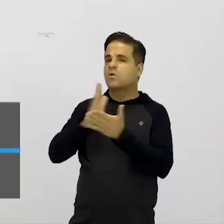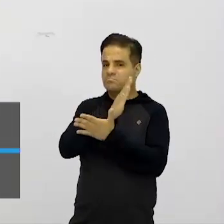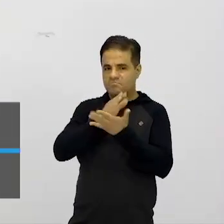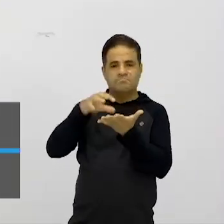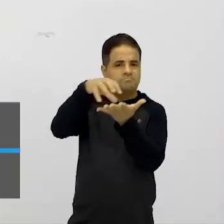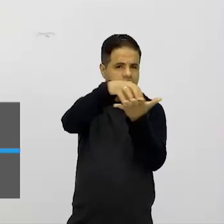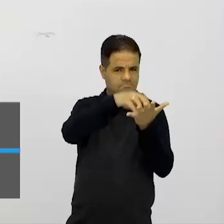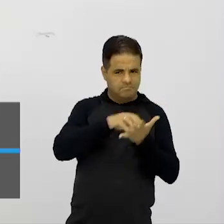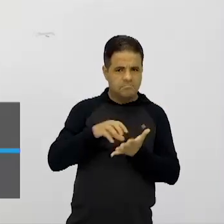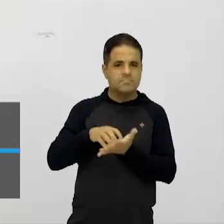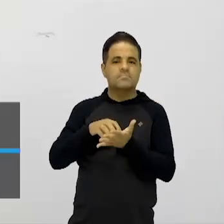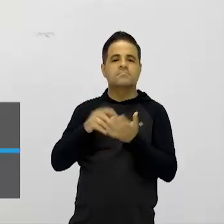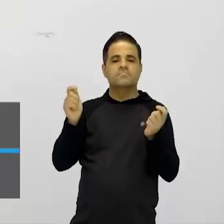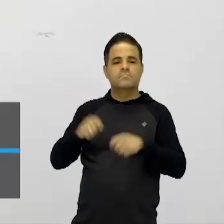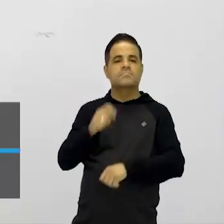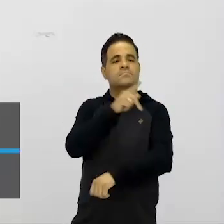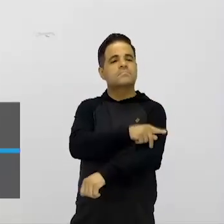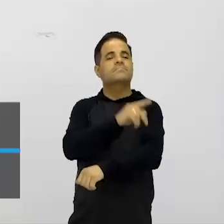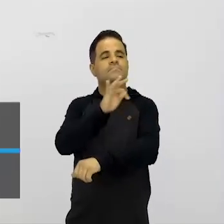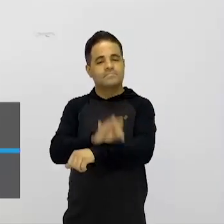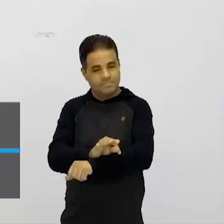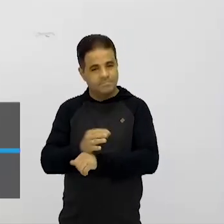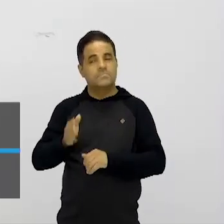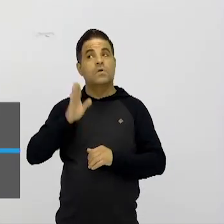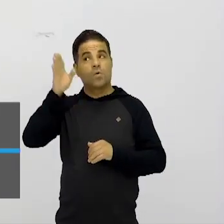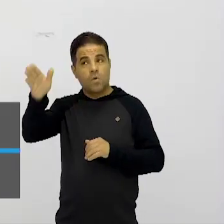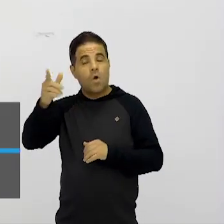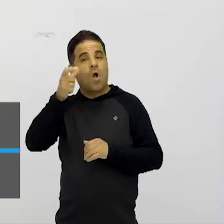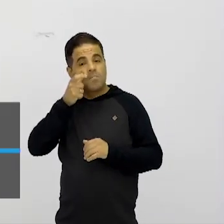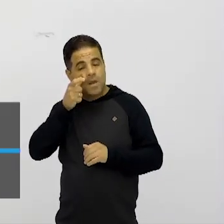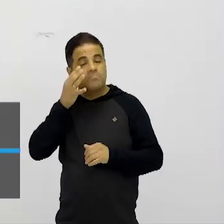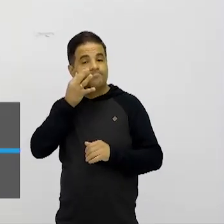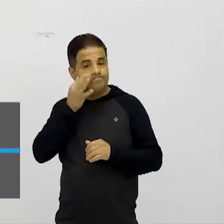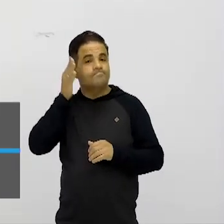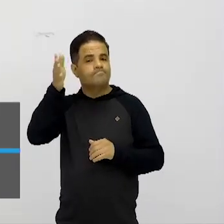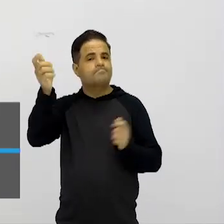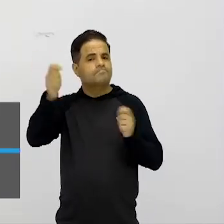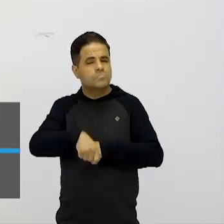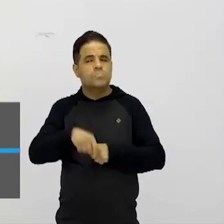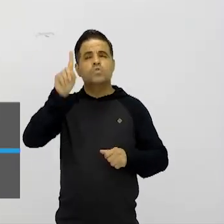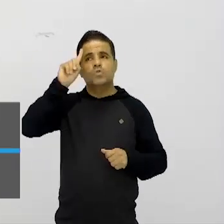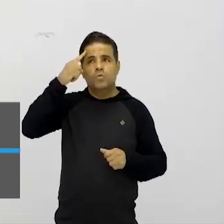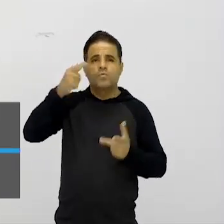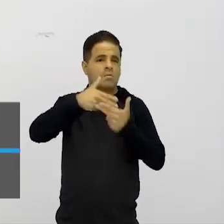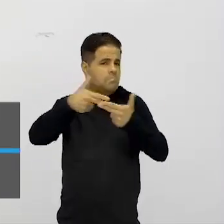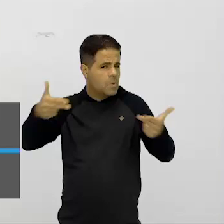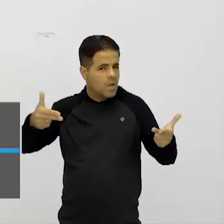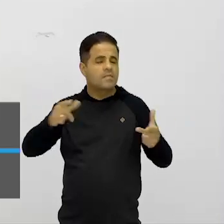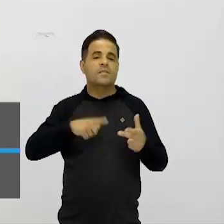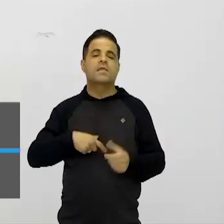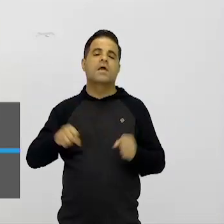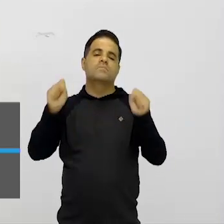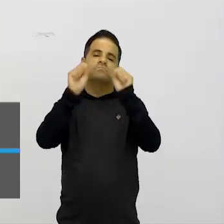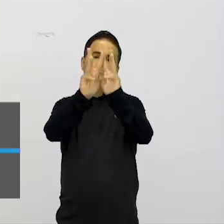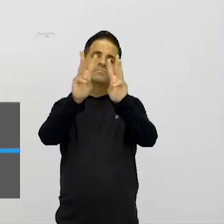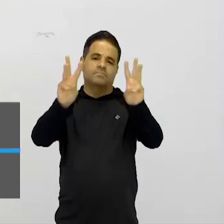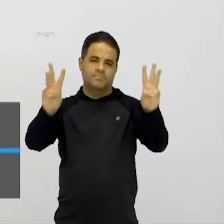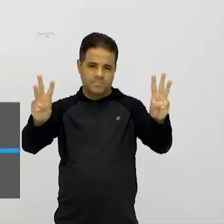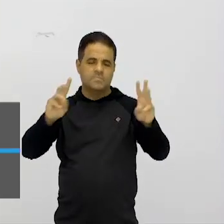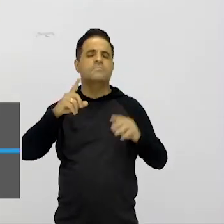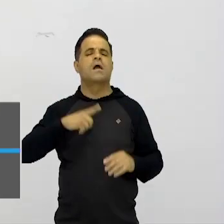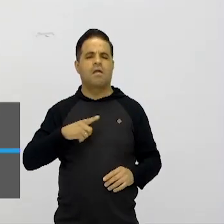do Poupa Tempo e comparecer nessa unidade. E qualquer dúvida, tem o site que